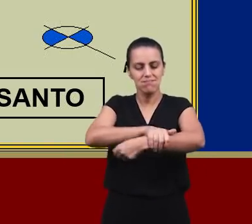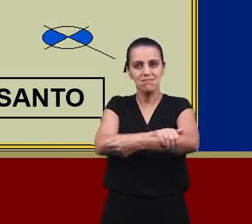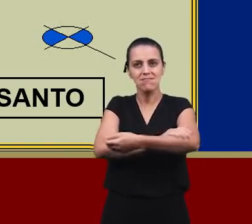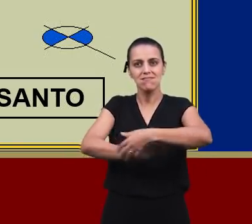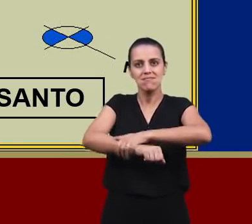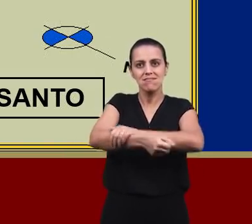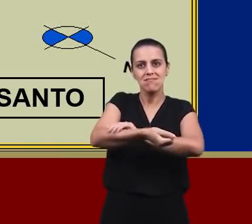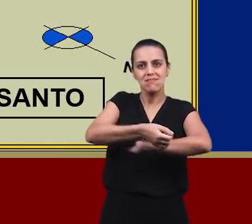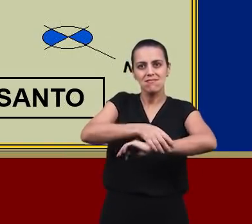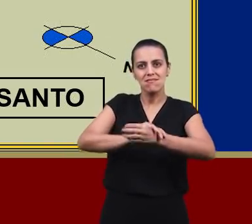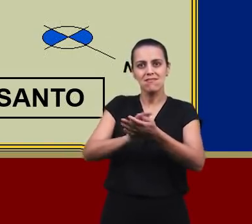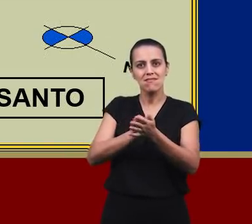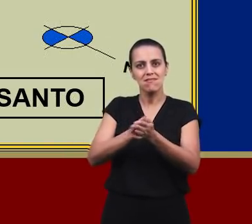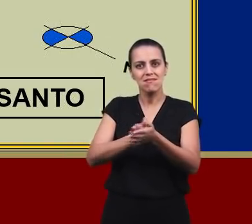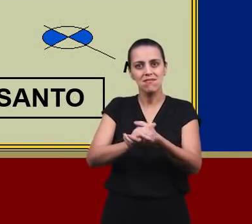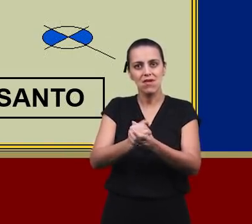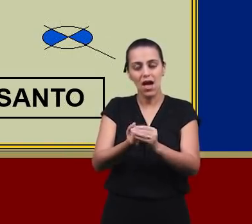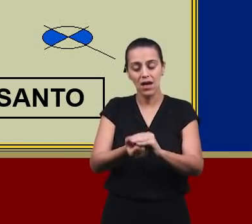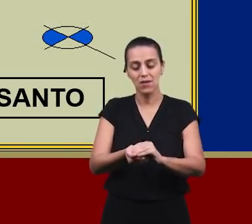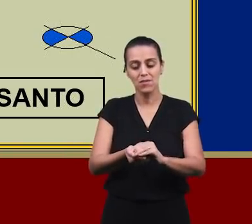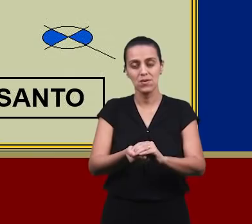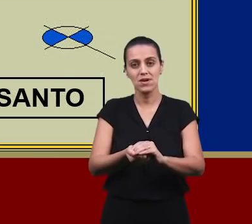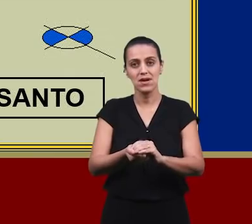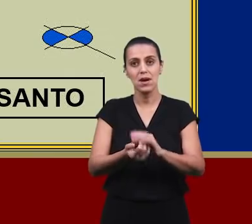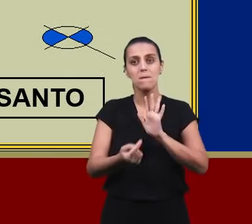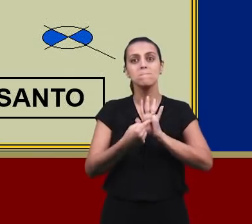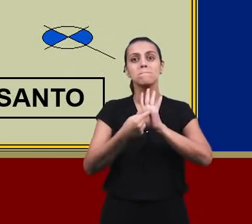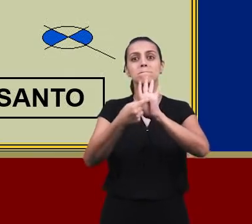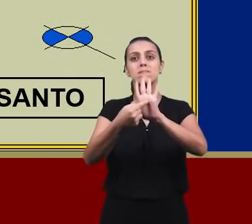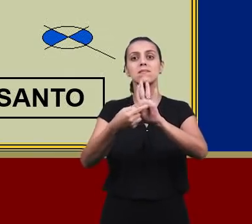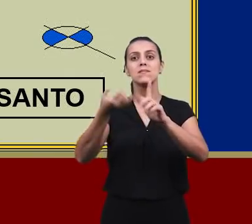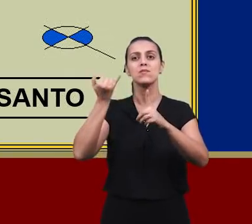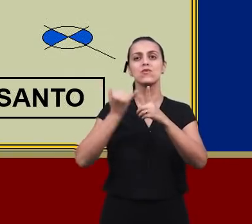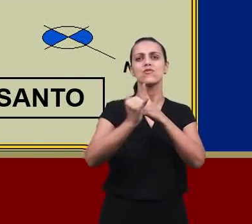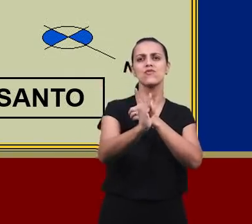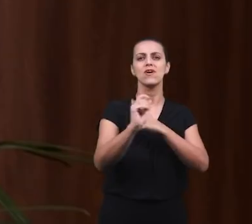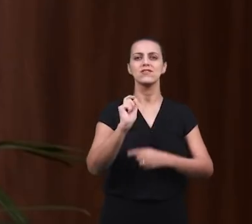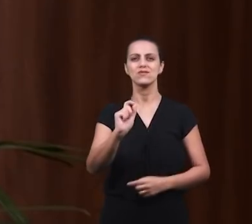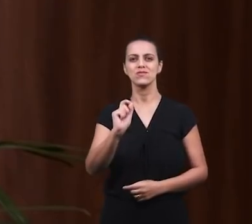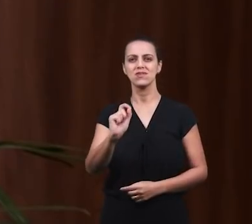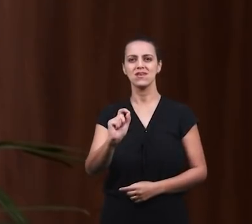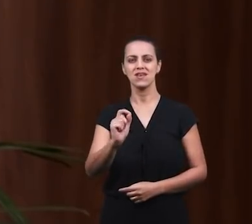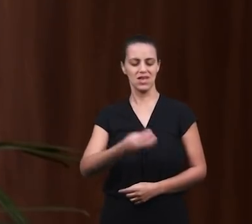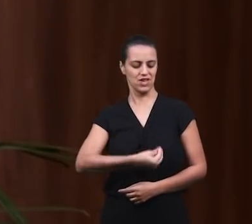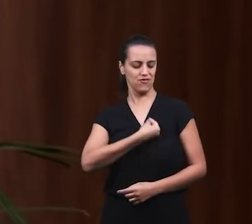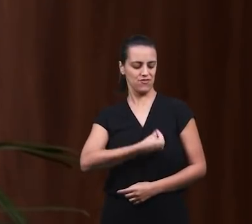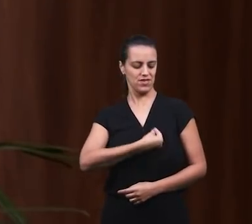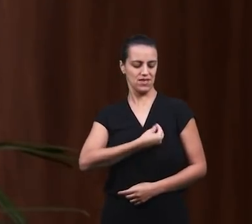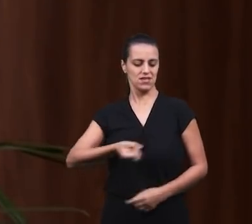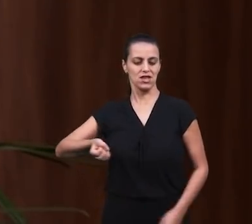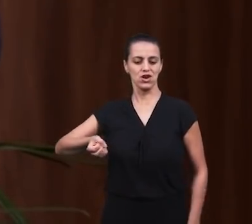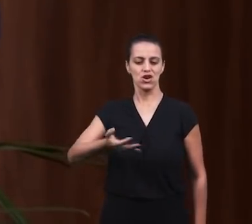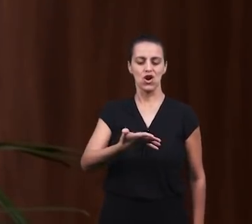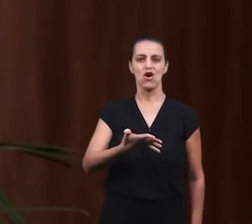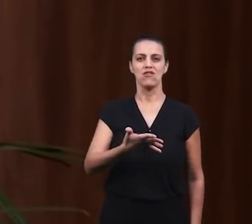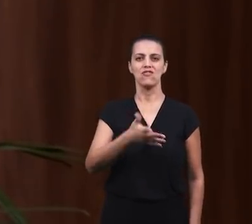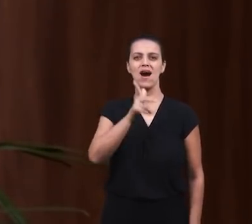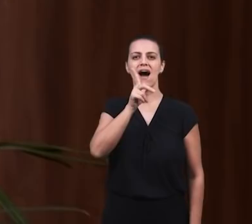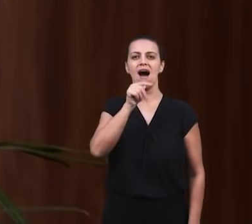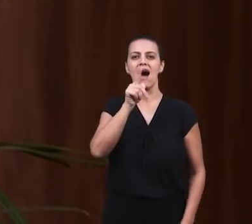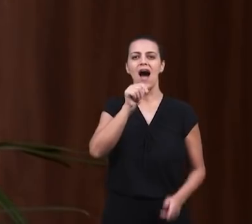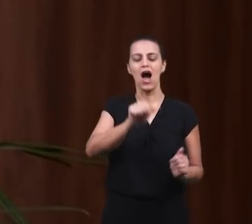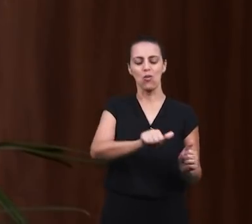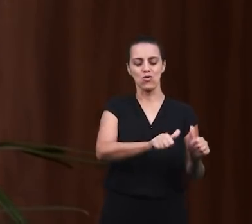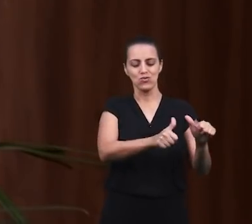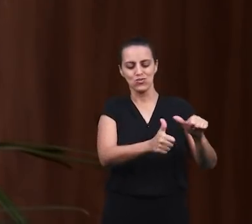profeticamente nos fala de um ato que é importantíssimo: o novo nascimento, o